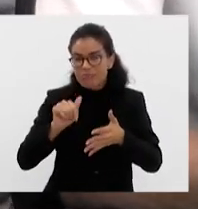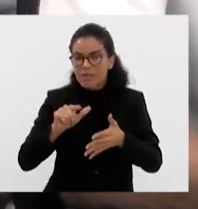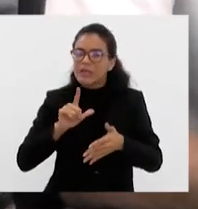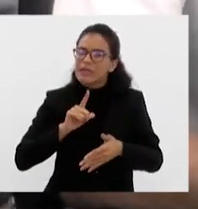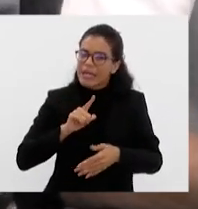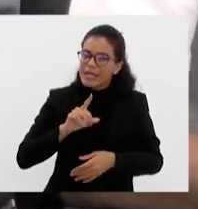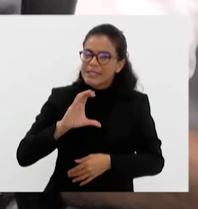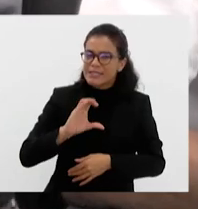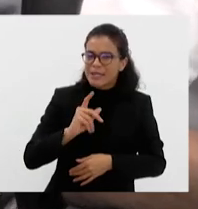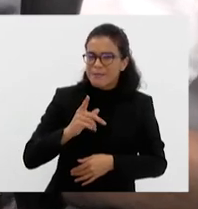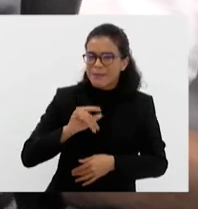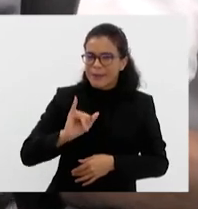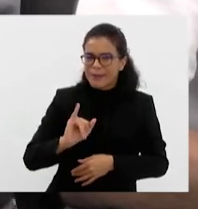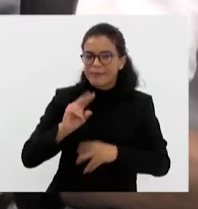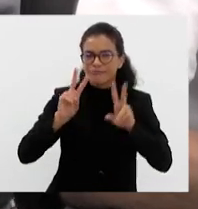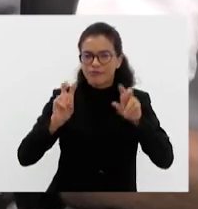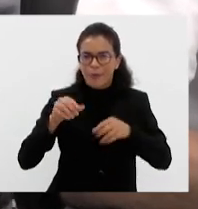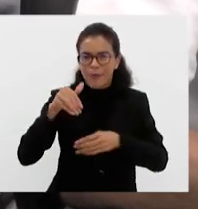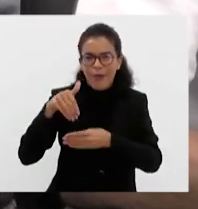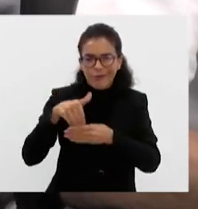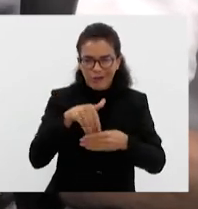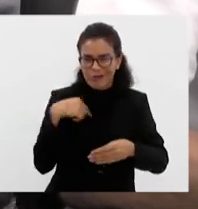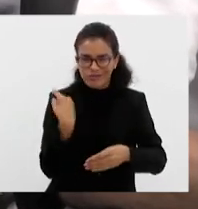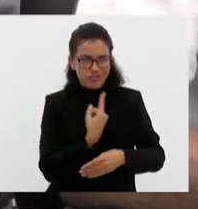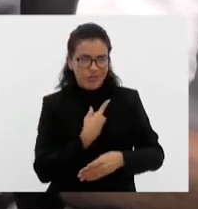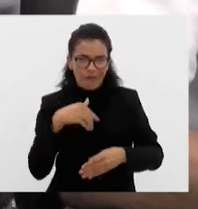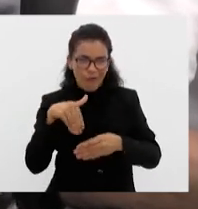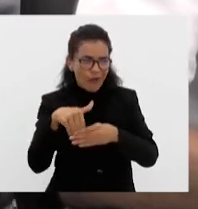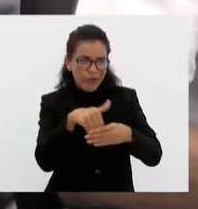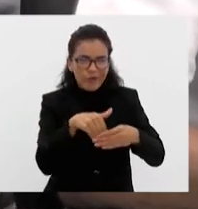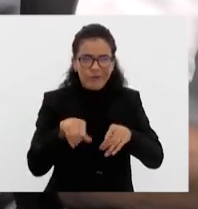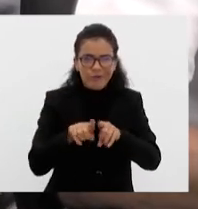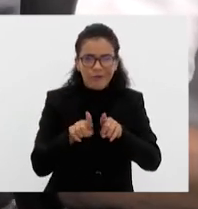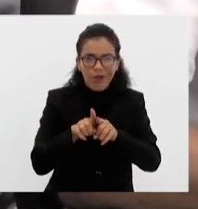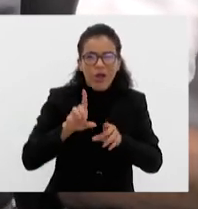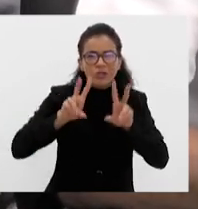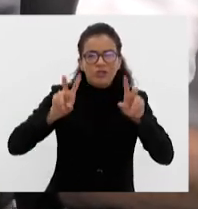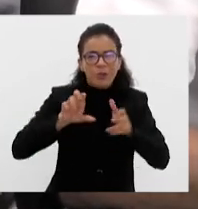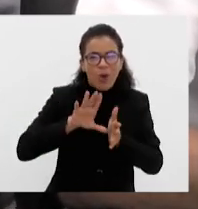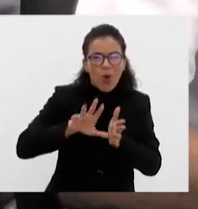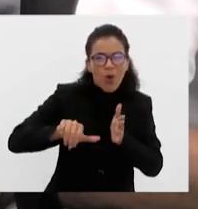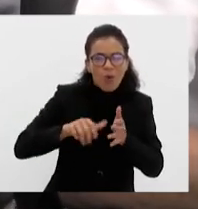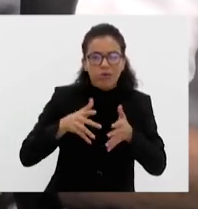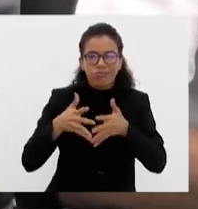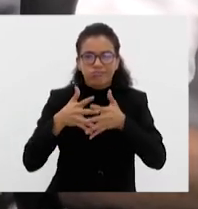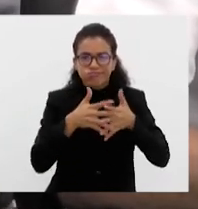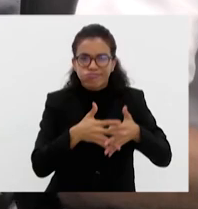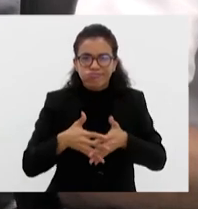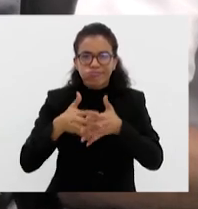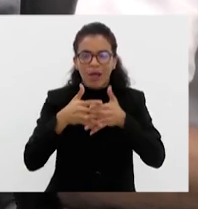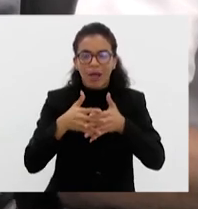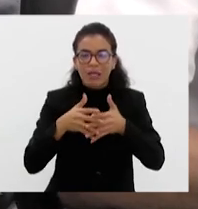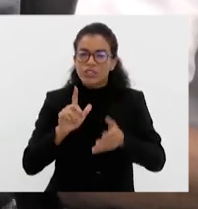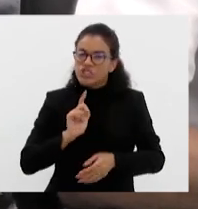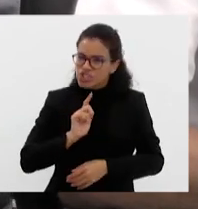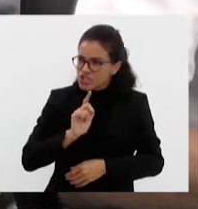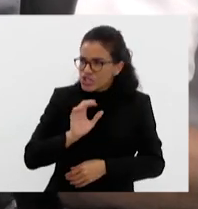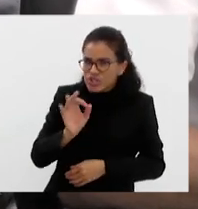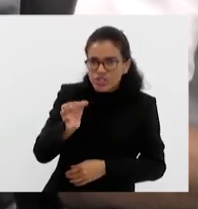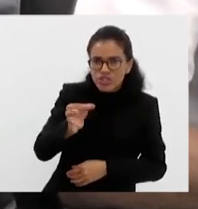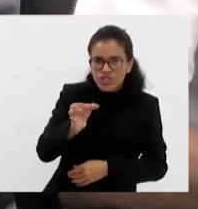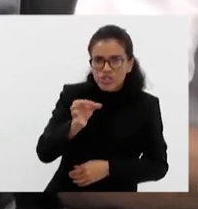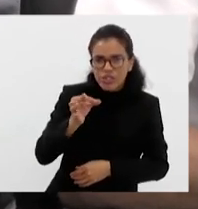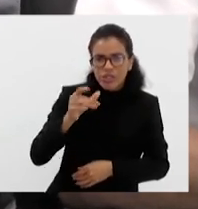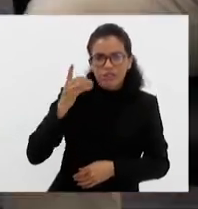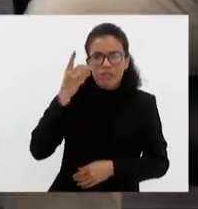gente votou sobre roubo de carga? Ou eu estou viajando aqui na maionese? Eu tinha a impressão que tinham... Não tinha, deputado